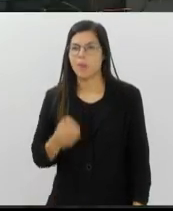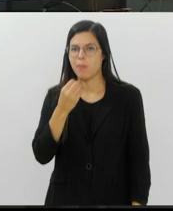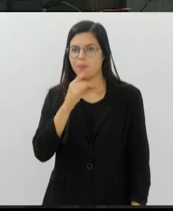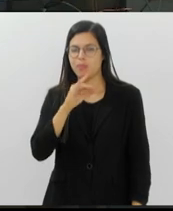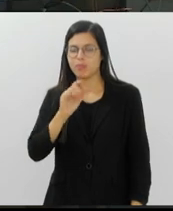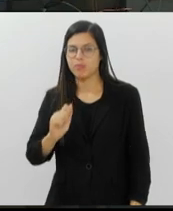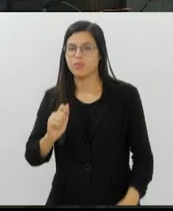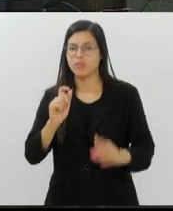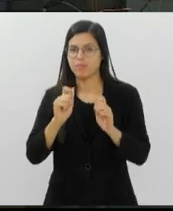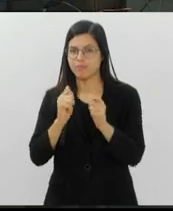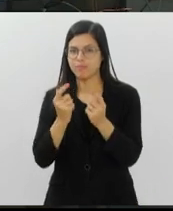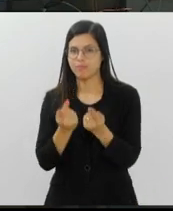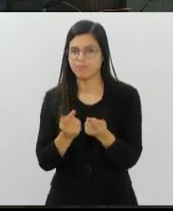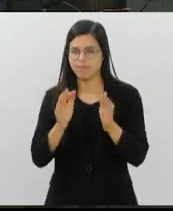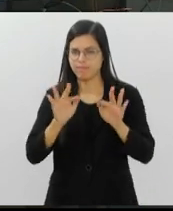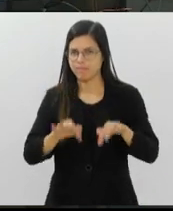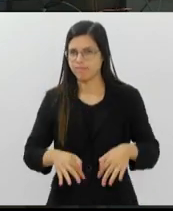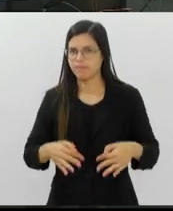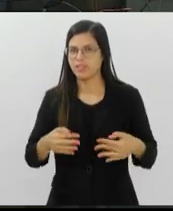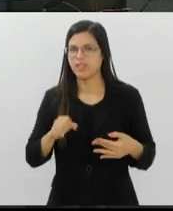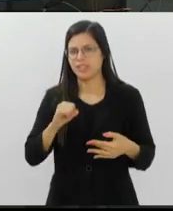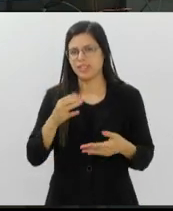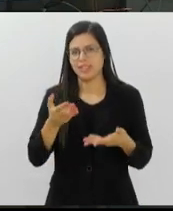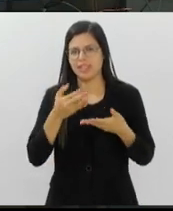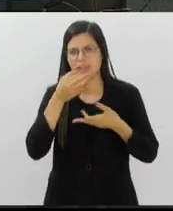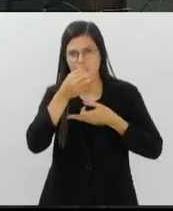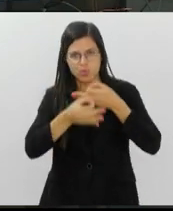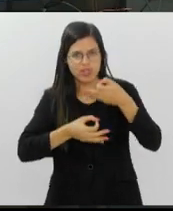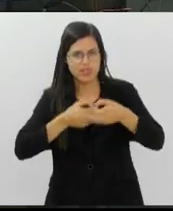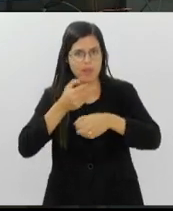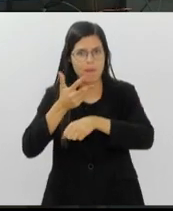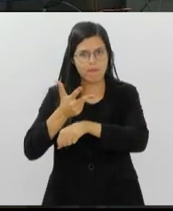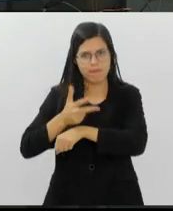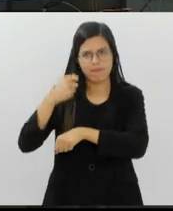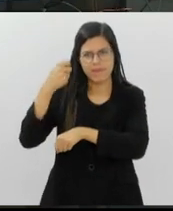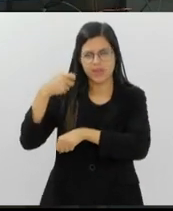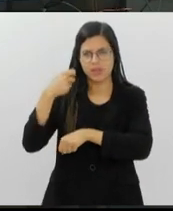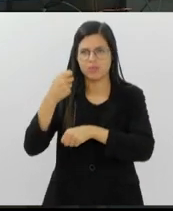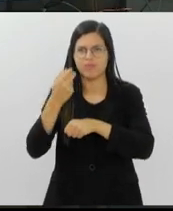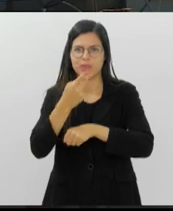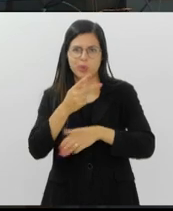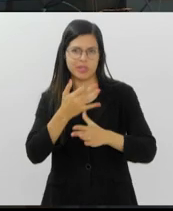termina aqui. Se você quiser enviar sugestões ou vídeos aí da sua cidade, é só acessar nosso e-mail